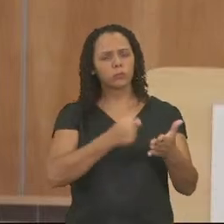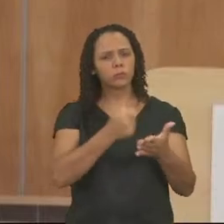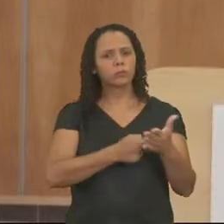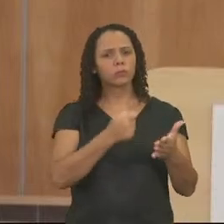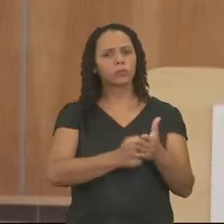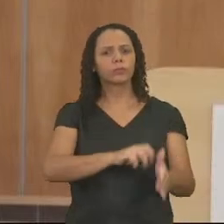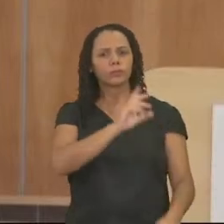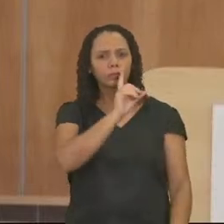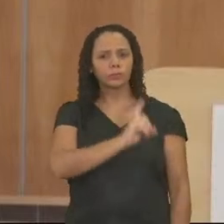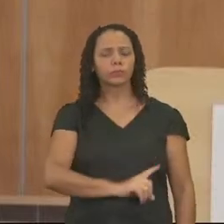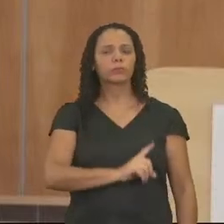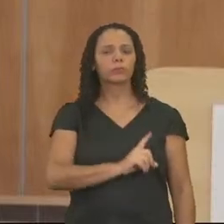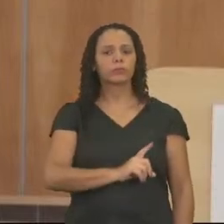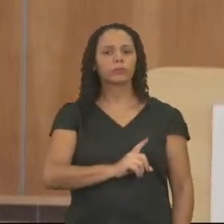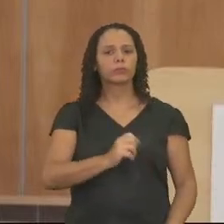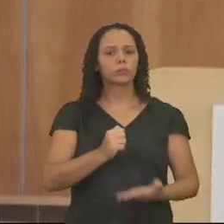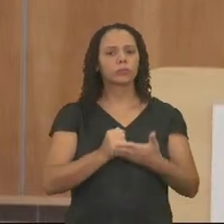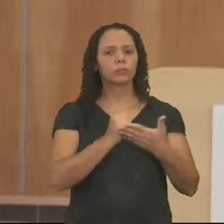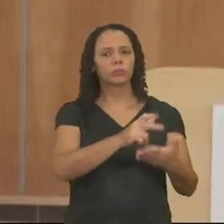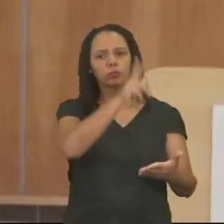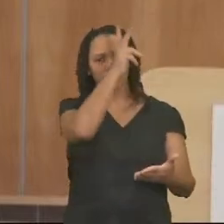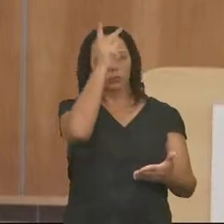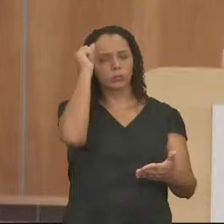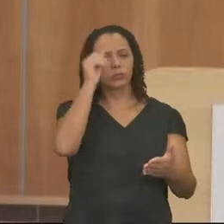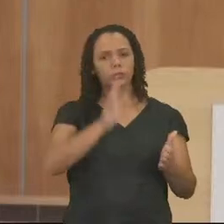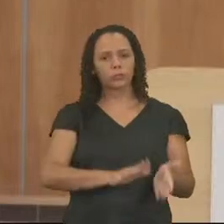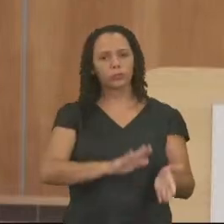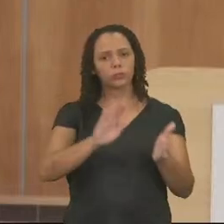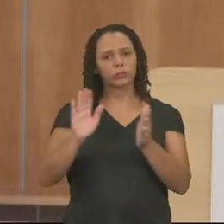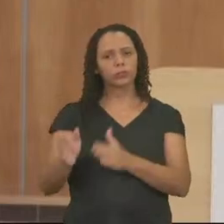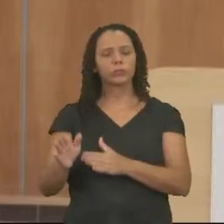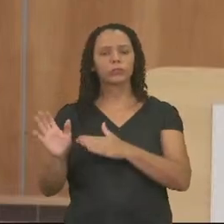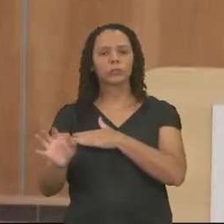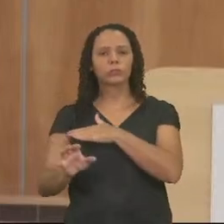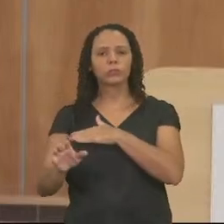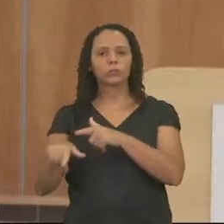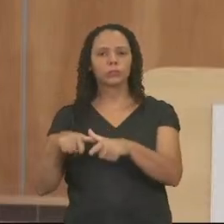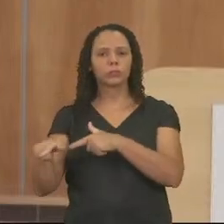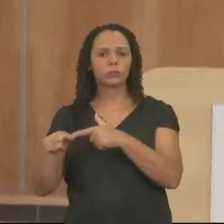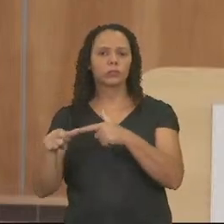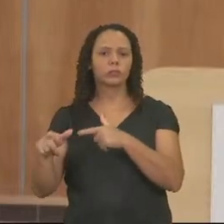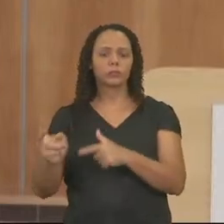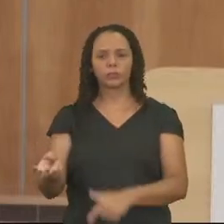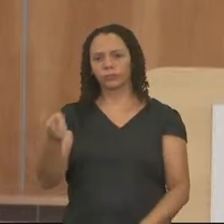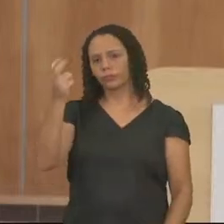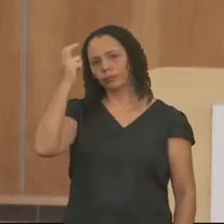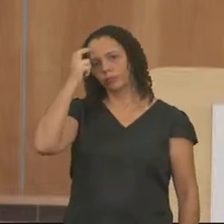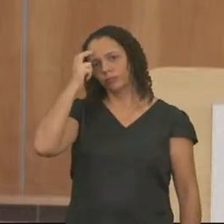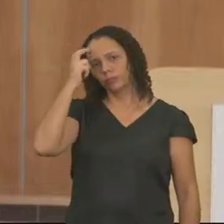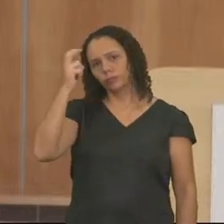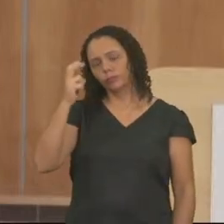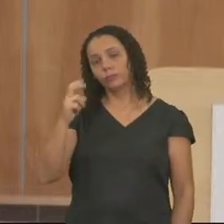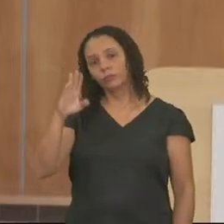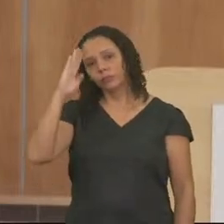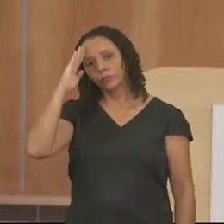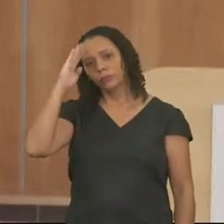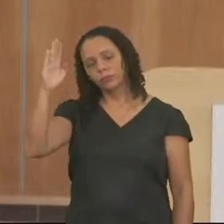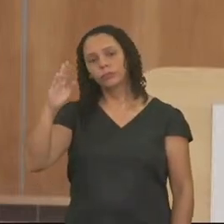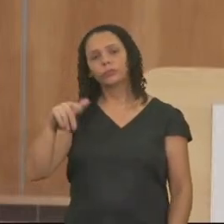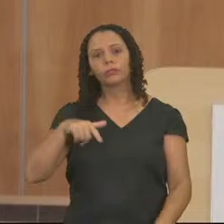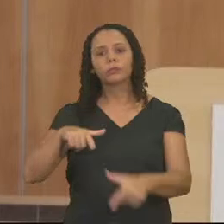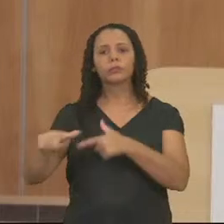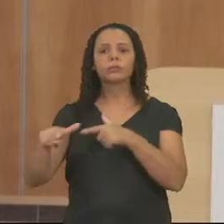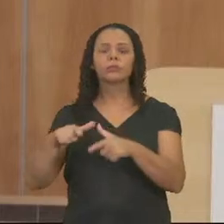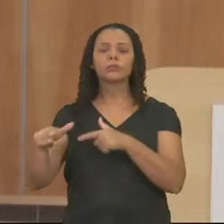suporte do poder público, e, do outro lado, os trabalhadores da cultura, principal setor gerador de emprego no